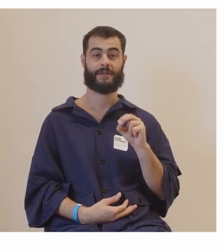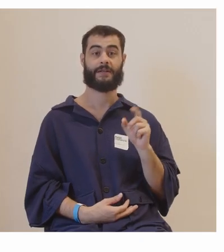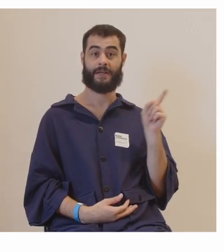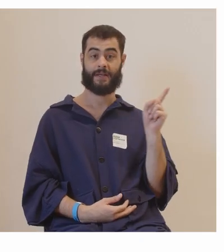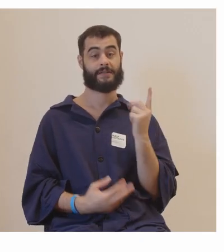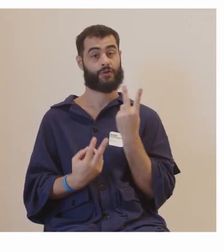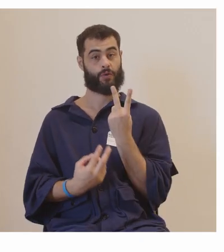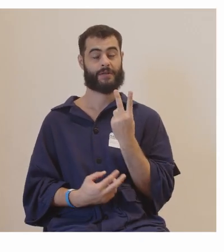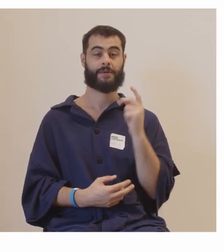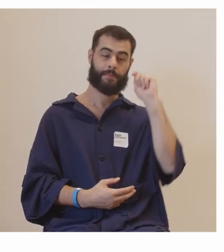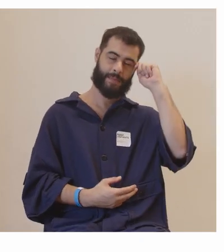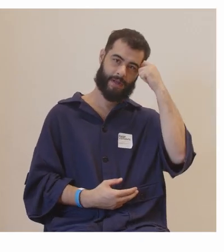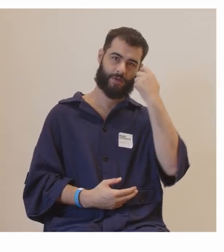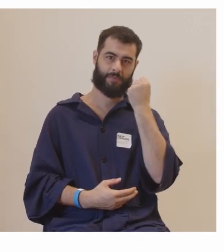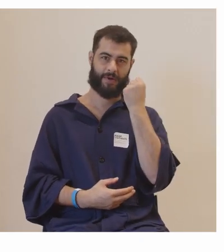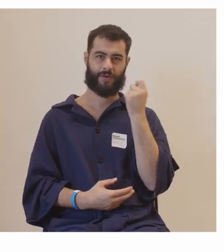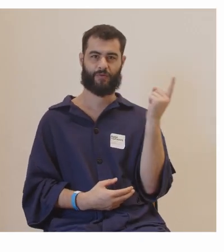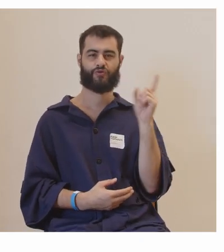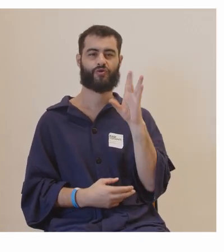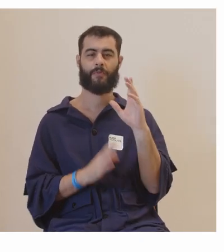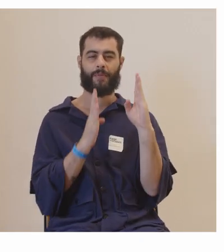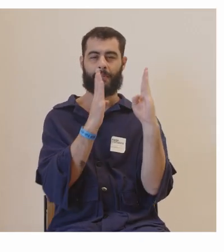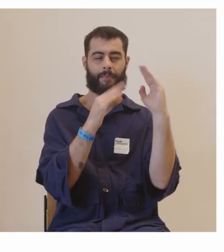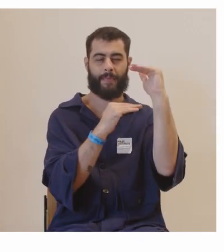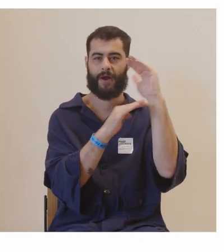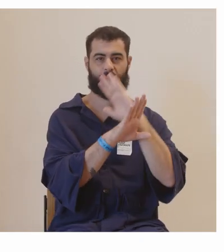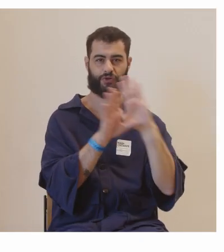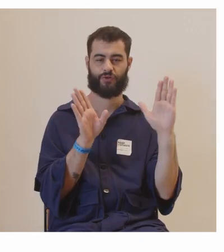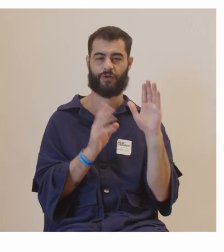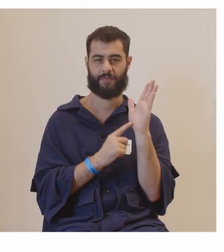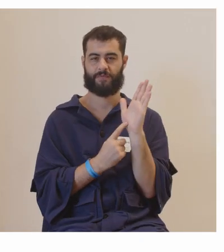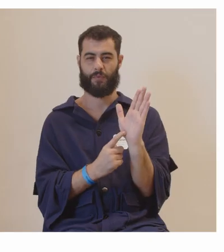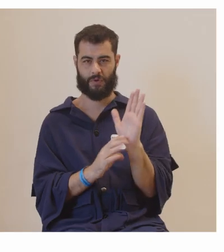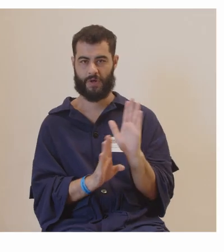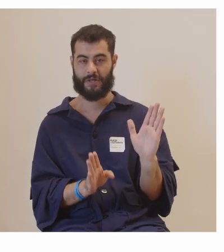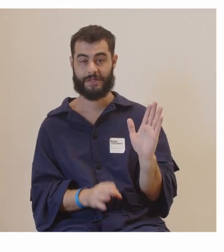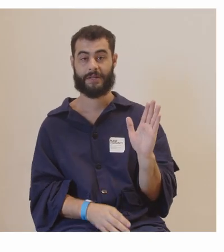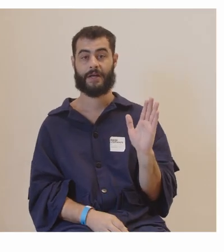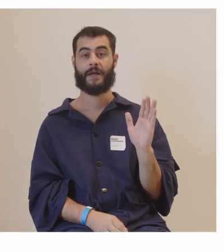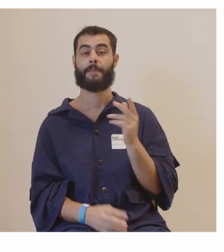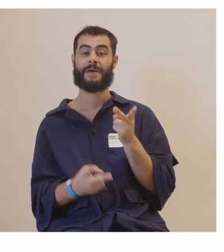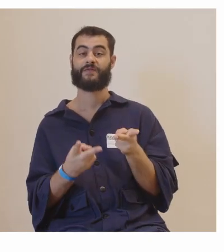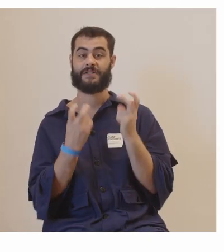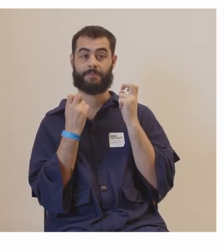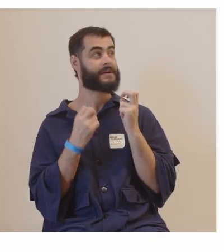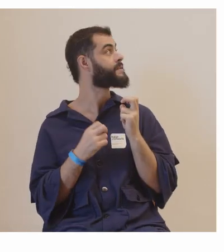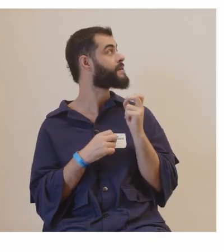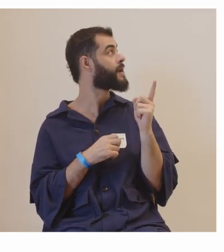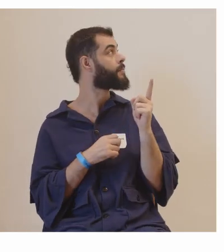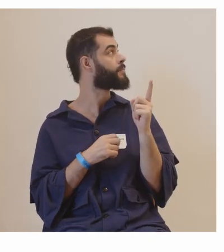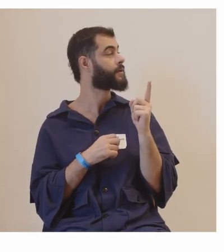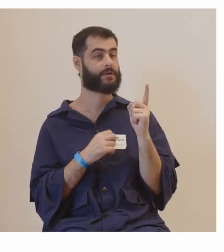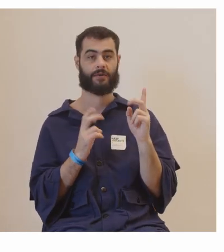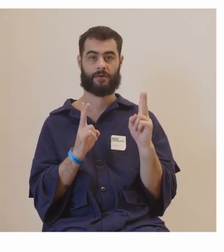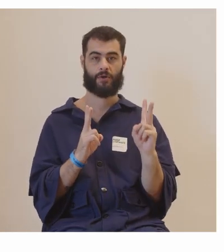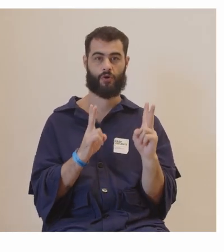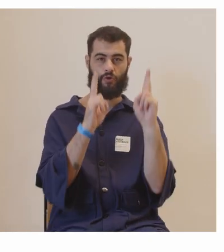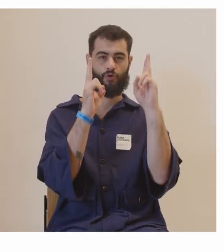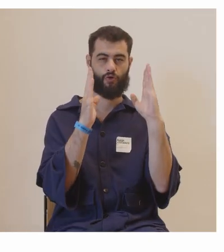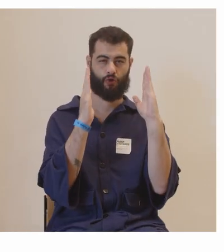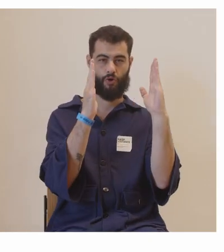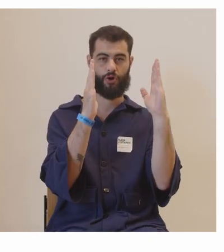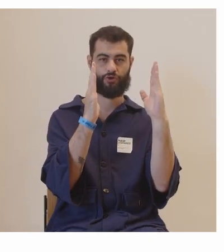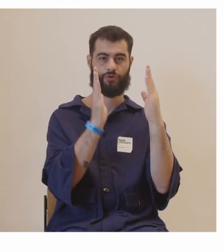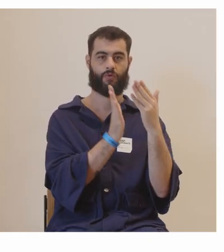branco, né? Só um pedaço da representação, mas a gente vai ver que esse corte, por exemplo, da barca é alguma coisa que ele